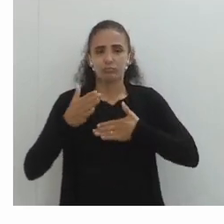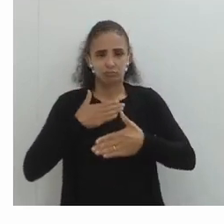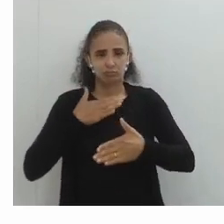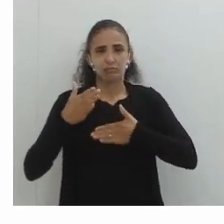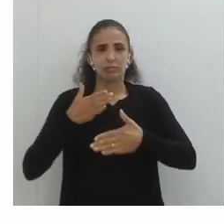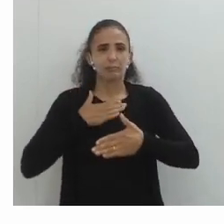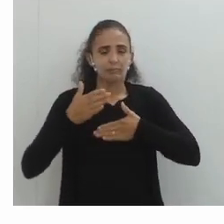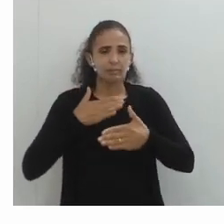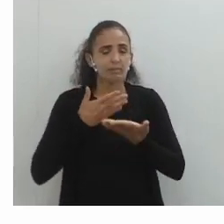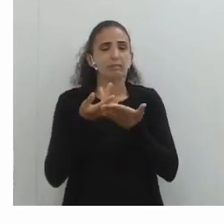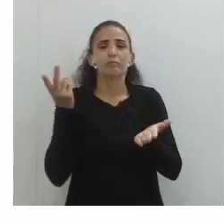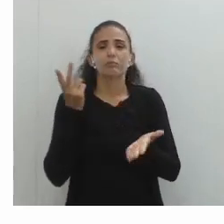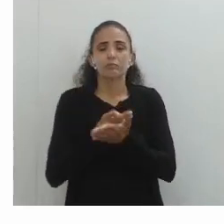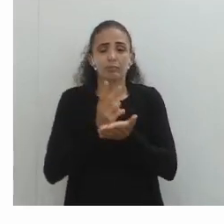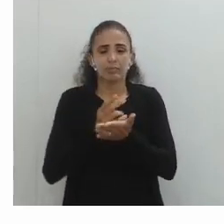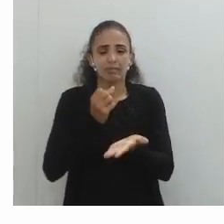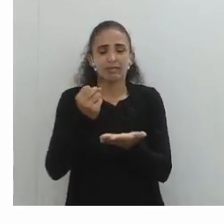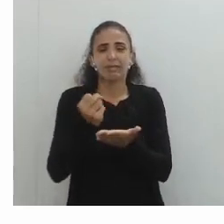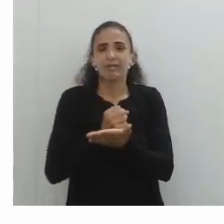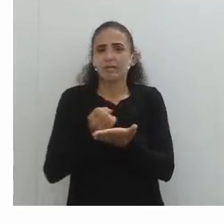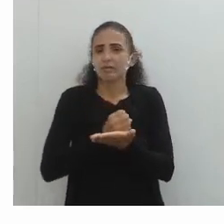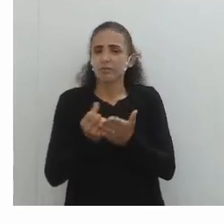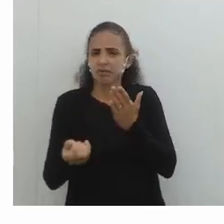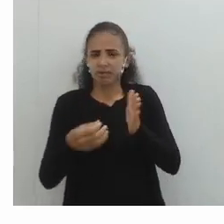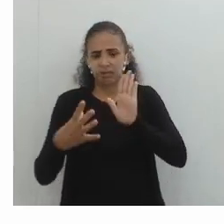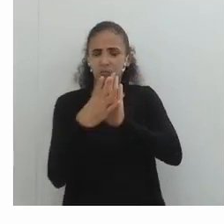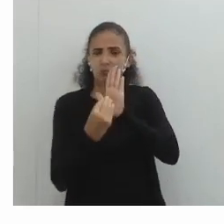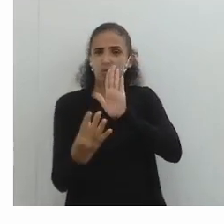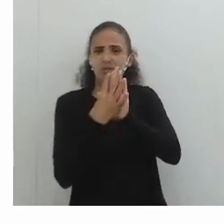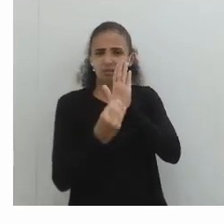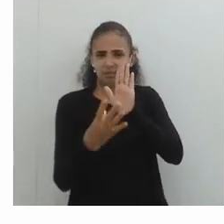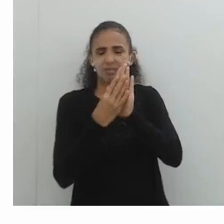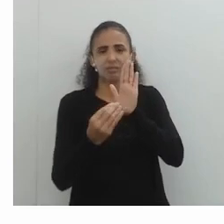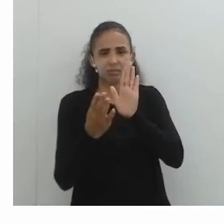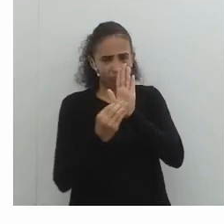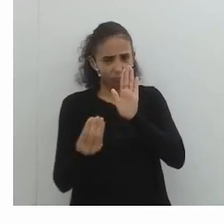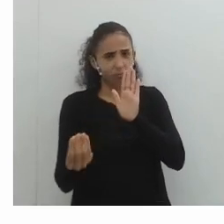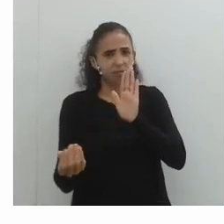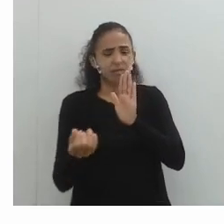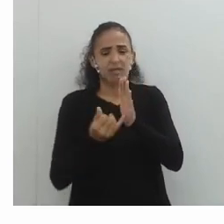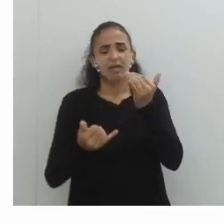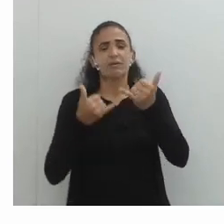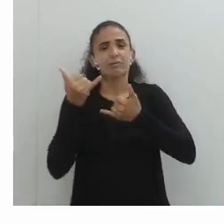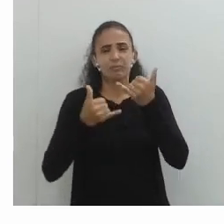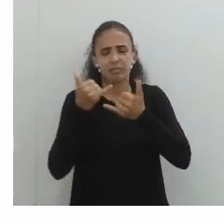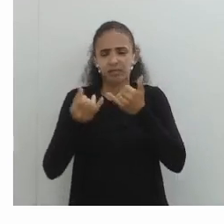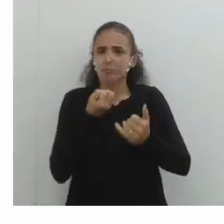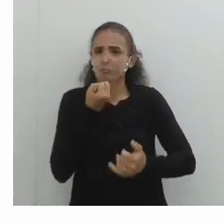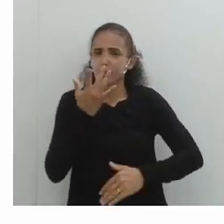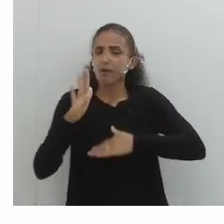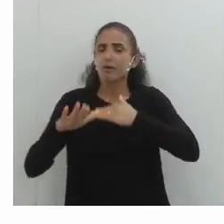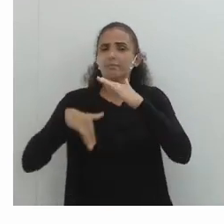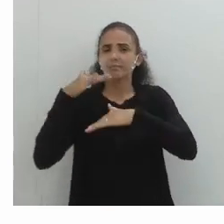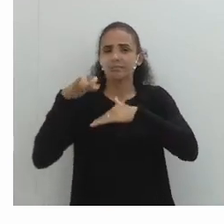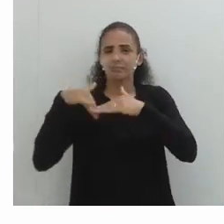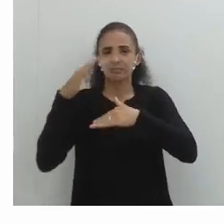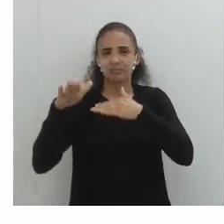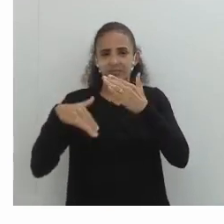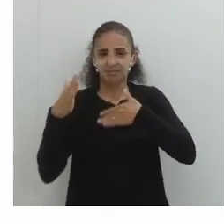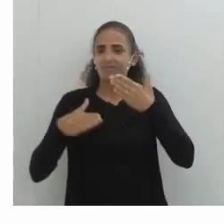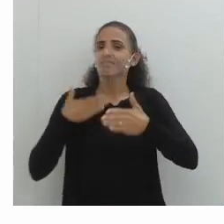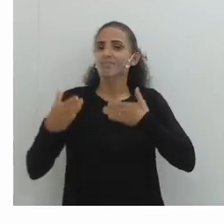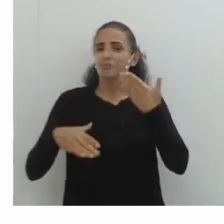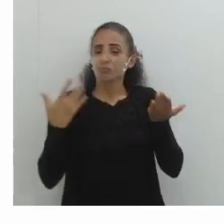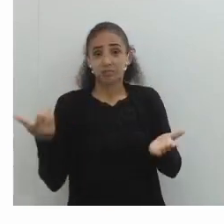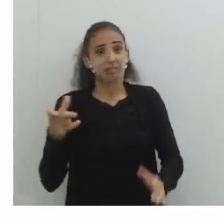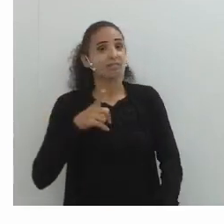tocando, batendo? É um jogo de imitação, mas também é um jogo que é desenvolvido, é um jogo criativo. A